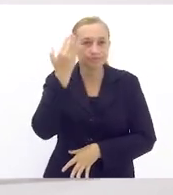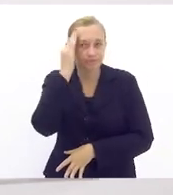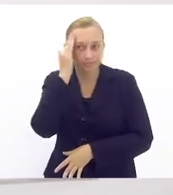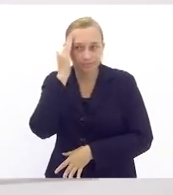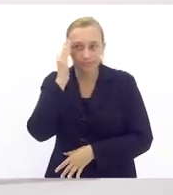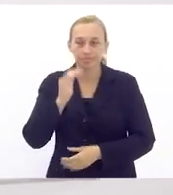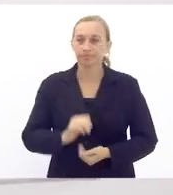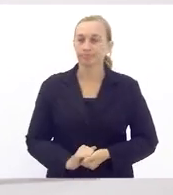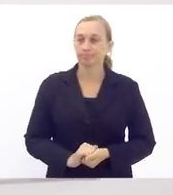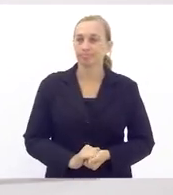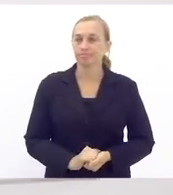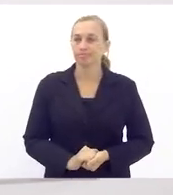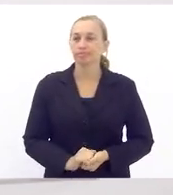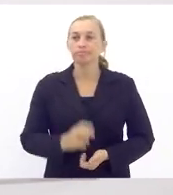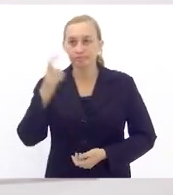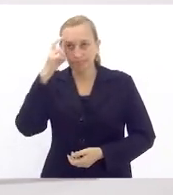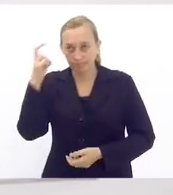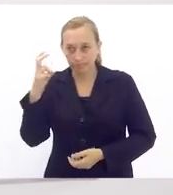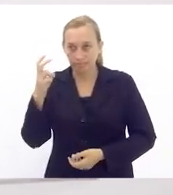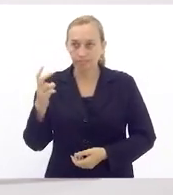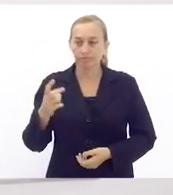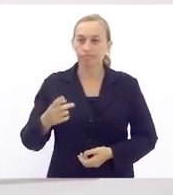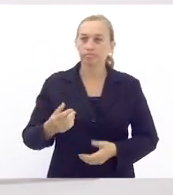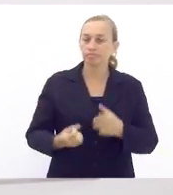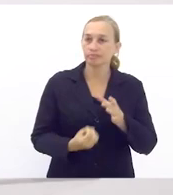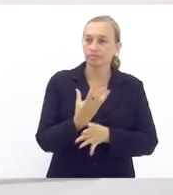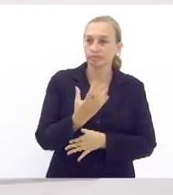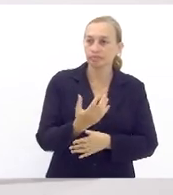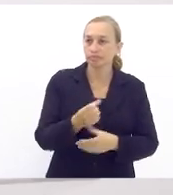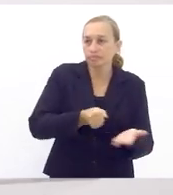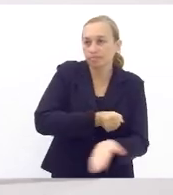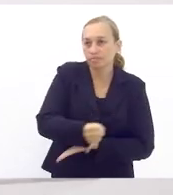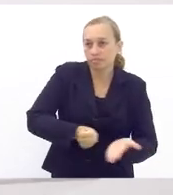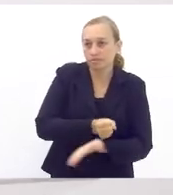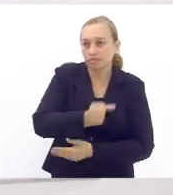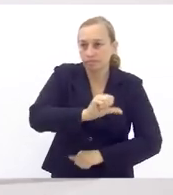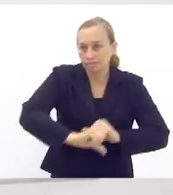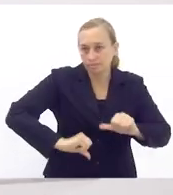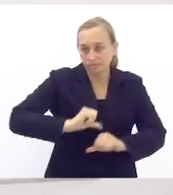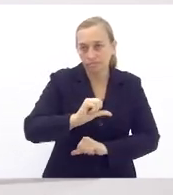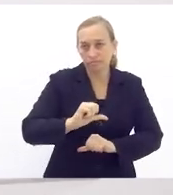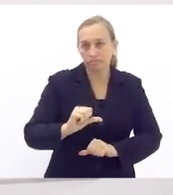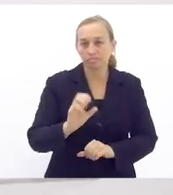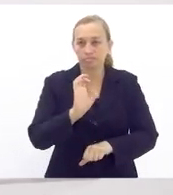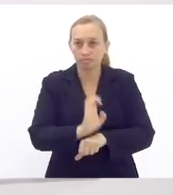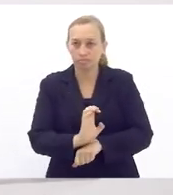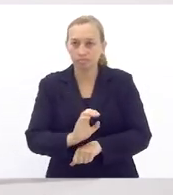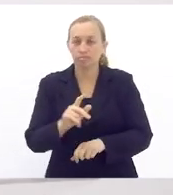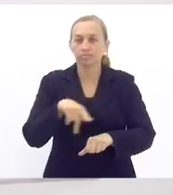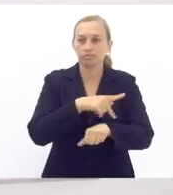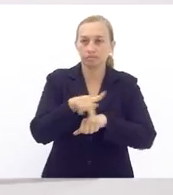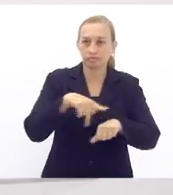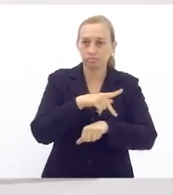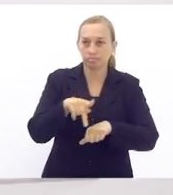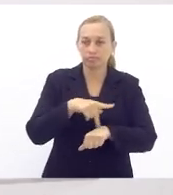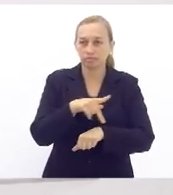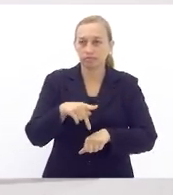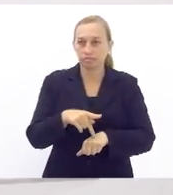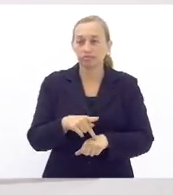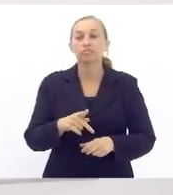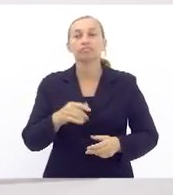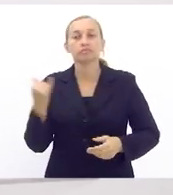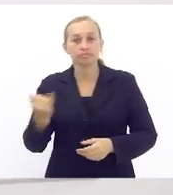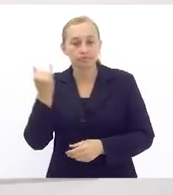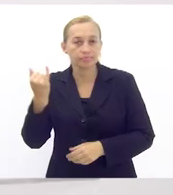que a partir da Cultura a gente vai construir as bases de transformação do nosso estado e do nosso país foi nesse